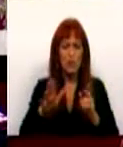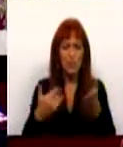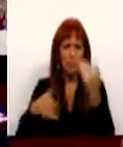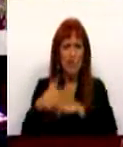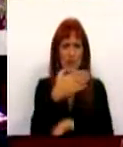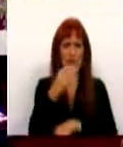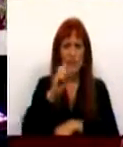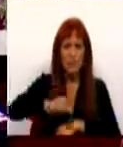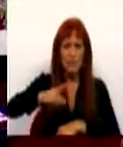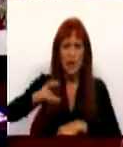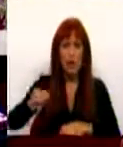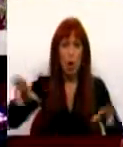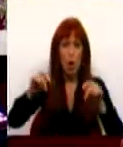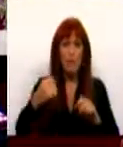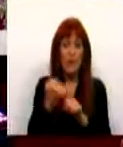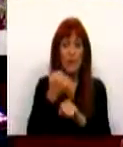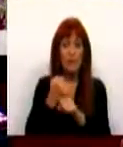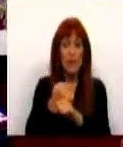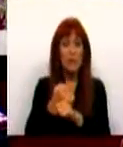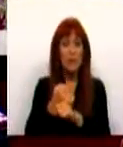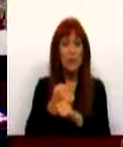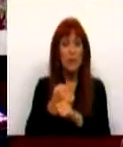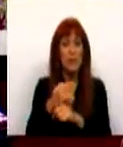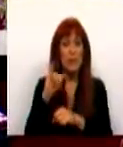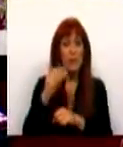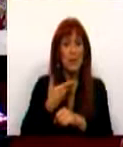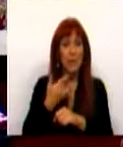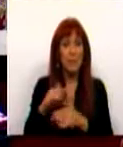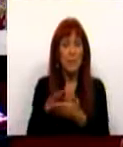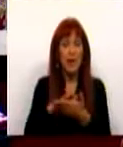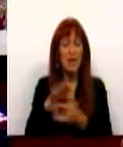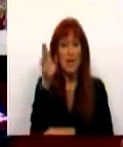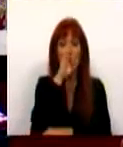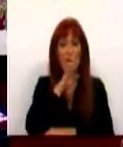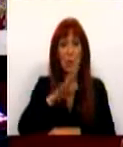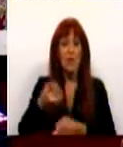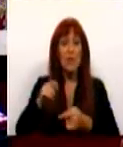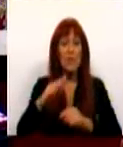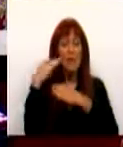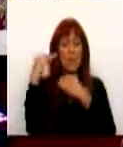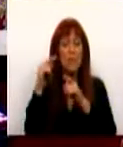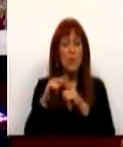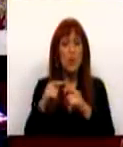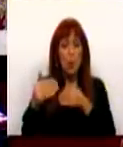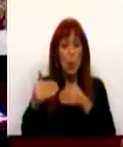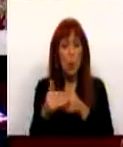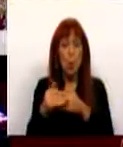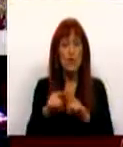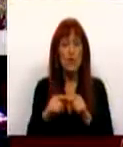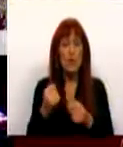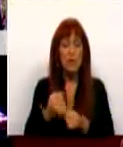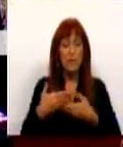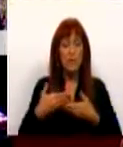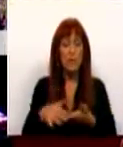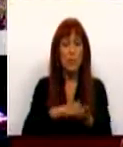milhões de euros para novas atividades de ID baseadas na prática e para formações curtas de base profissional.